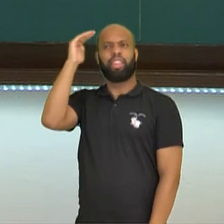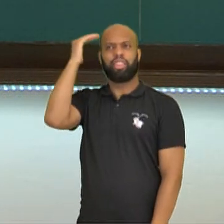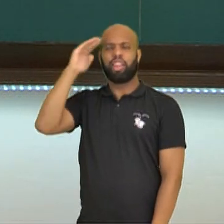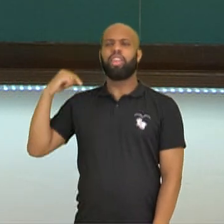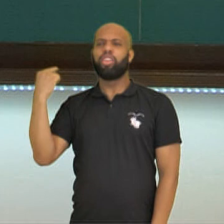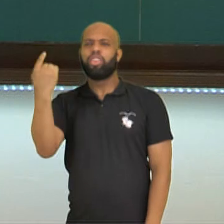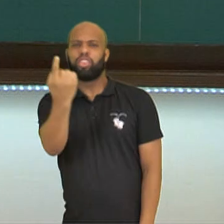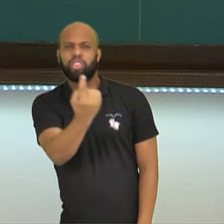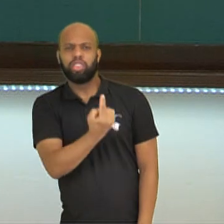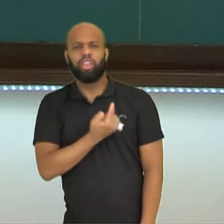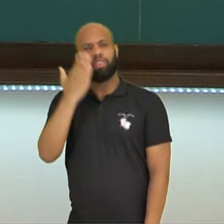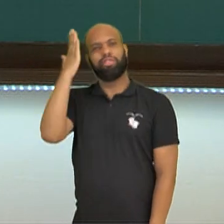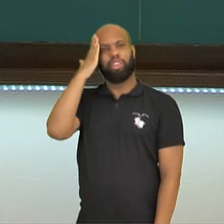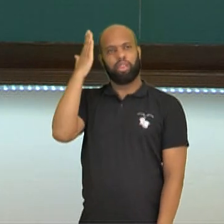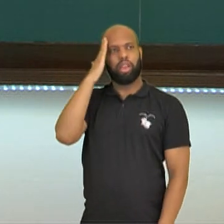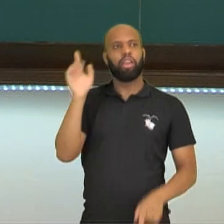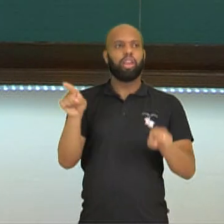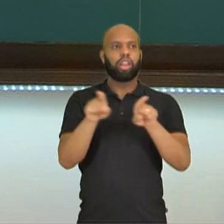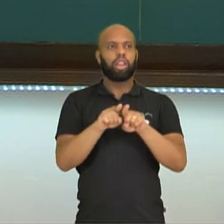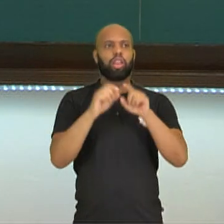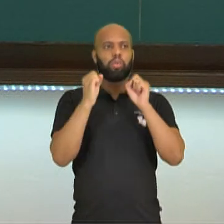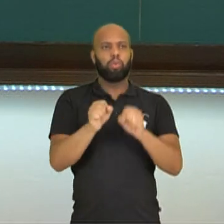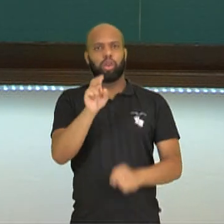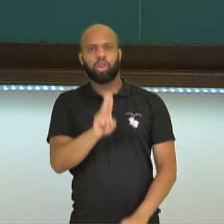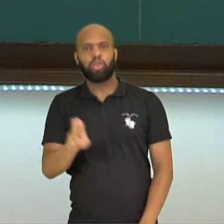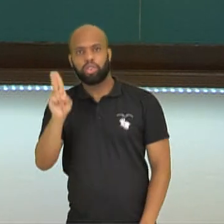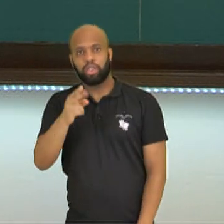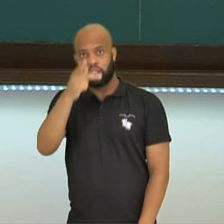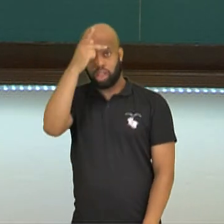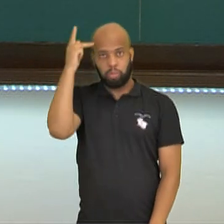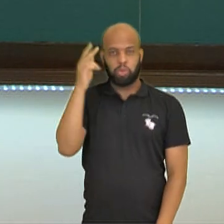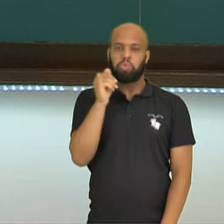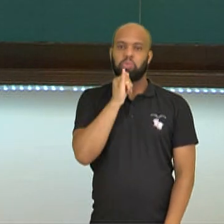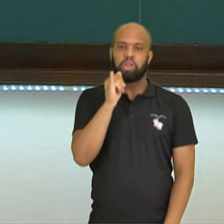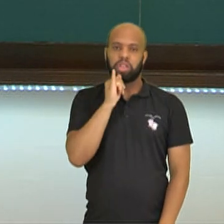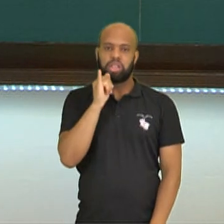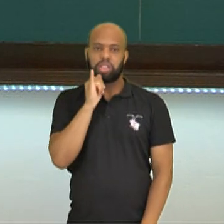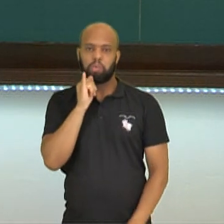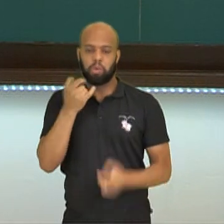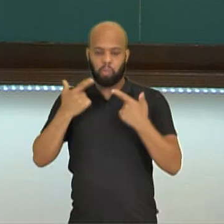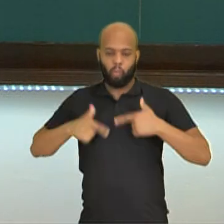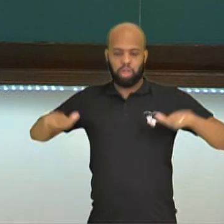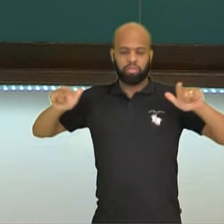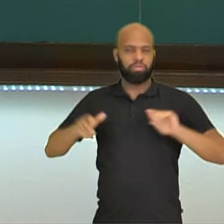nós sabemos. Também pode-se usar uma pessoa impessoal, dizendo: